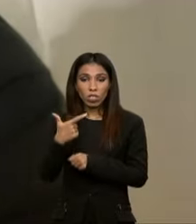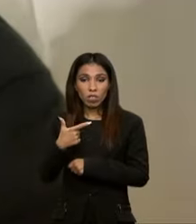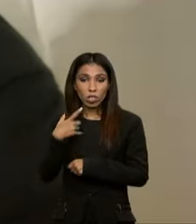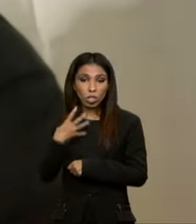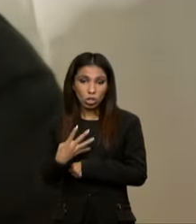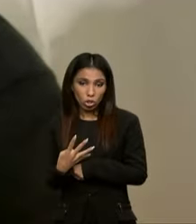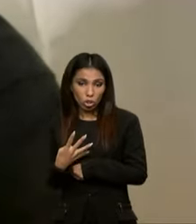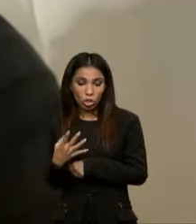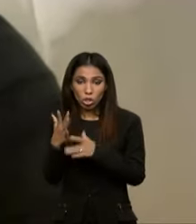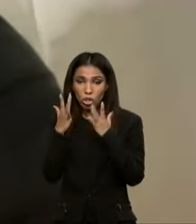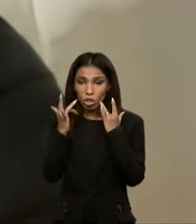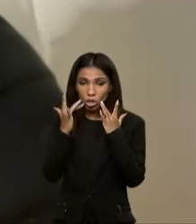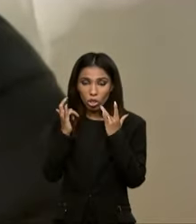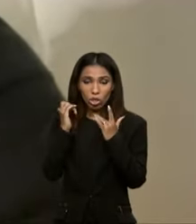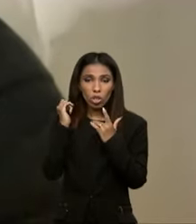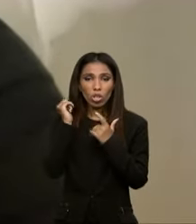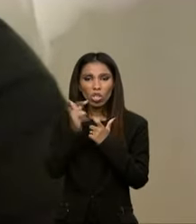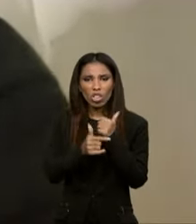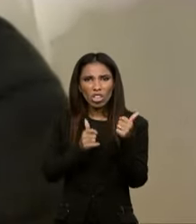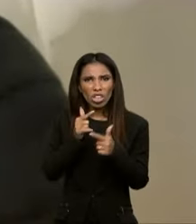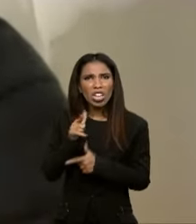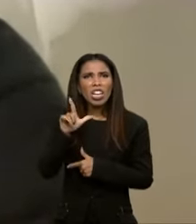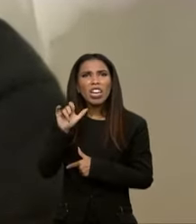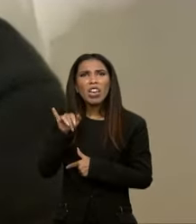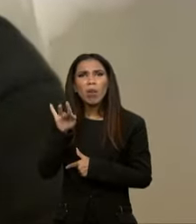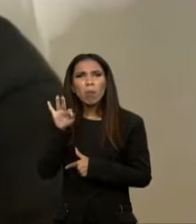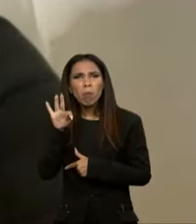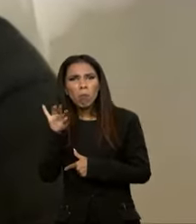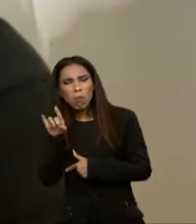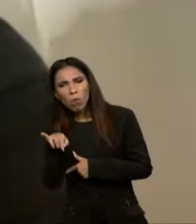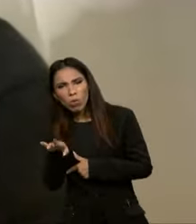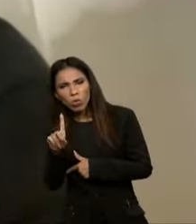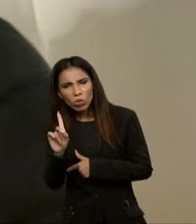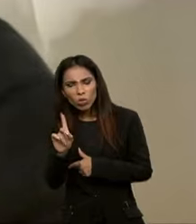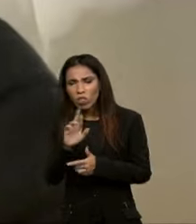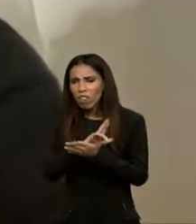Caraca. O espetáculo foi bem criticado pelo Le Monde, pelo L'Humanité,